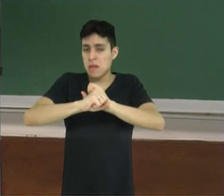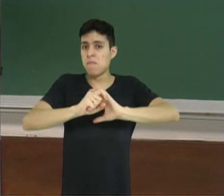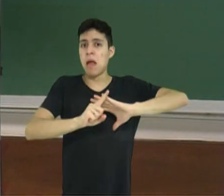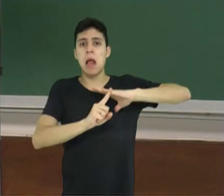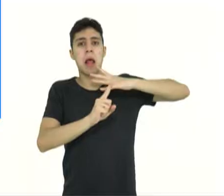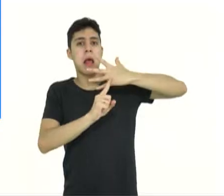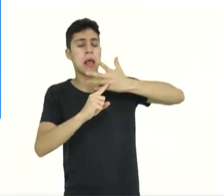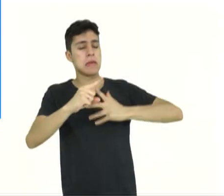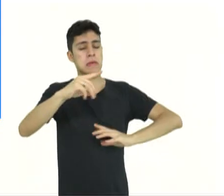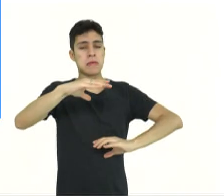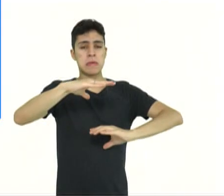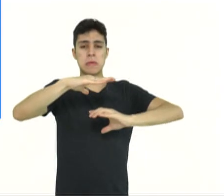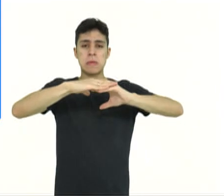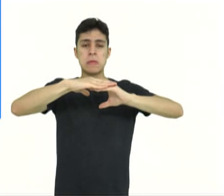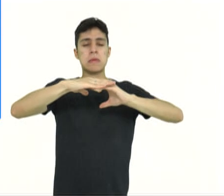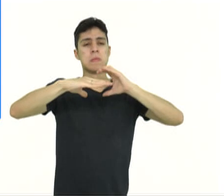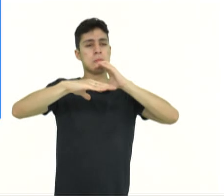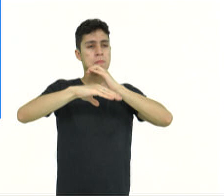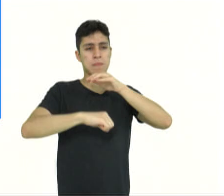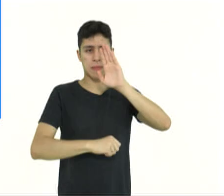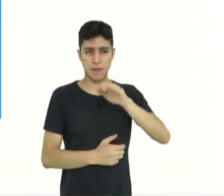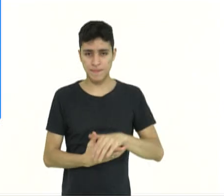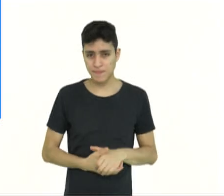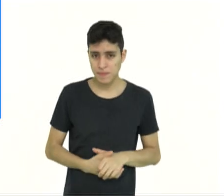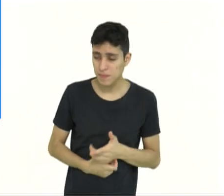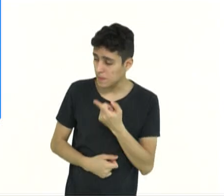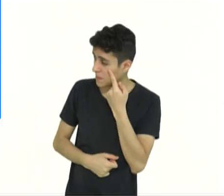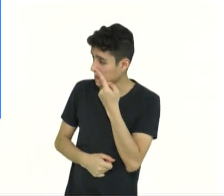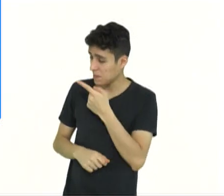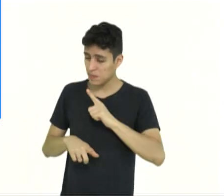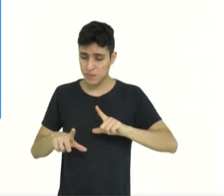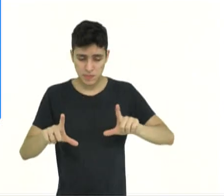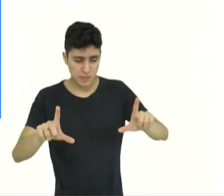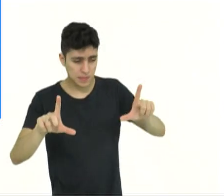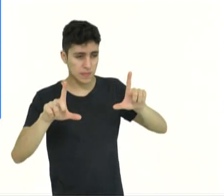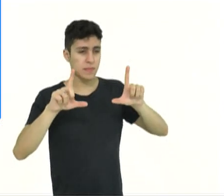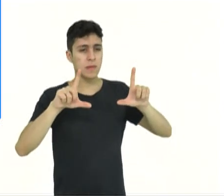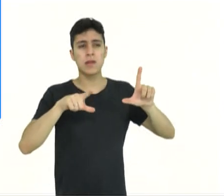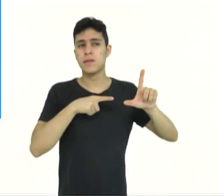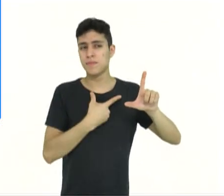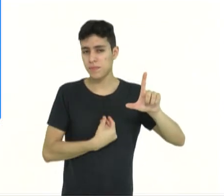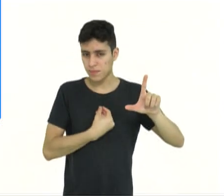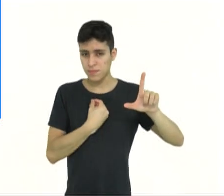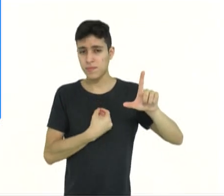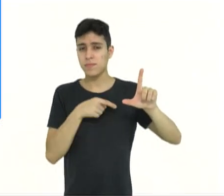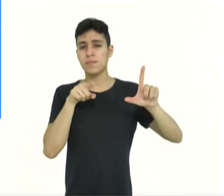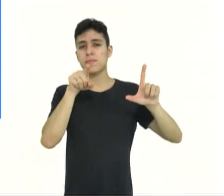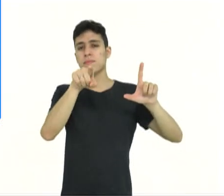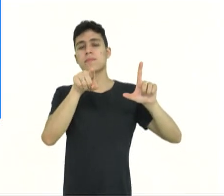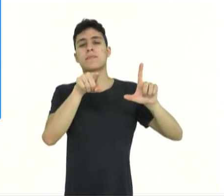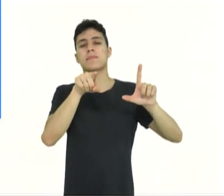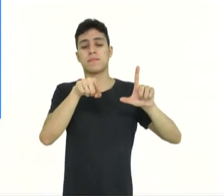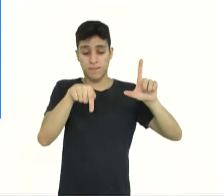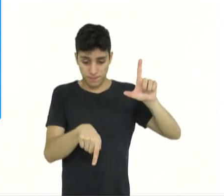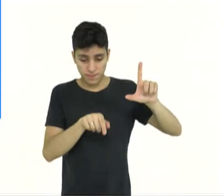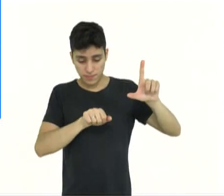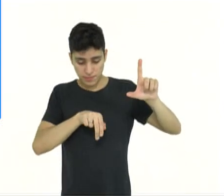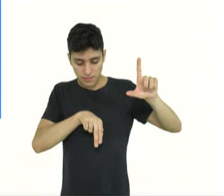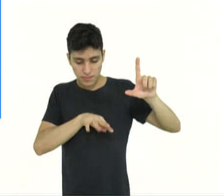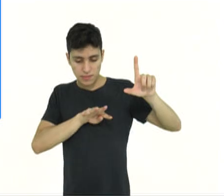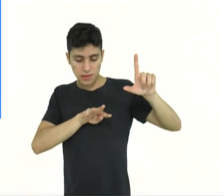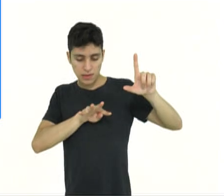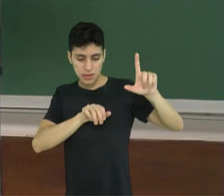só uma imagem ilustrativa para a gente ter ideia da fauna e da flora existente lá na Antártida, né? Tem a presença de baleias,